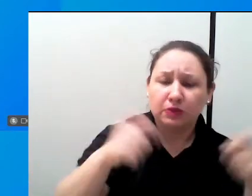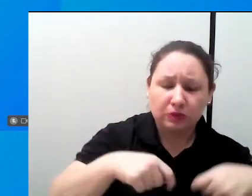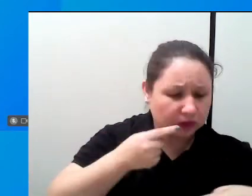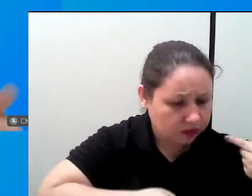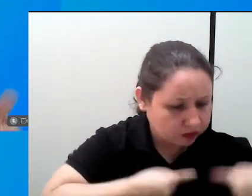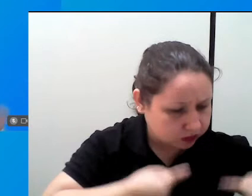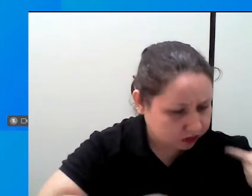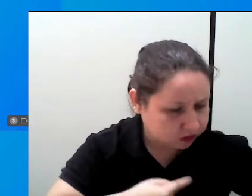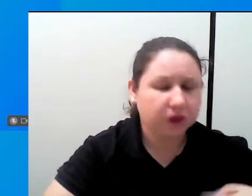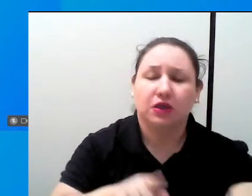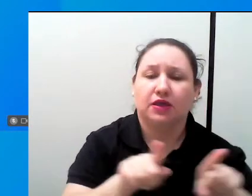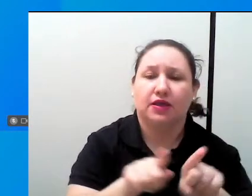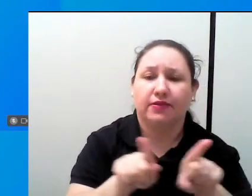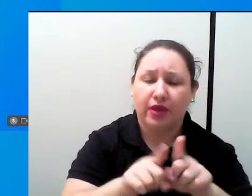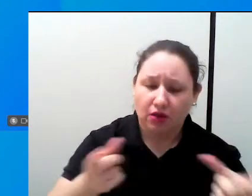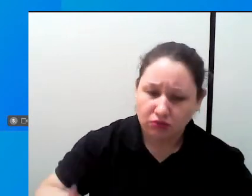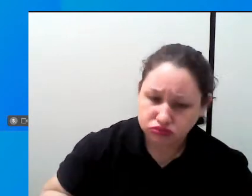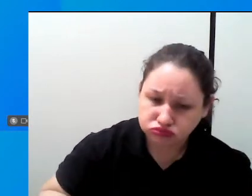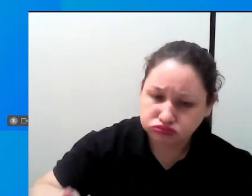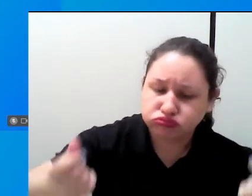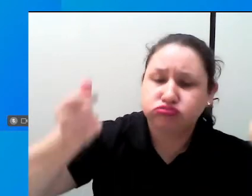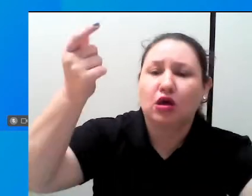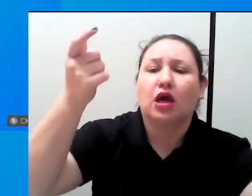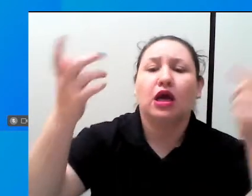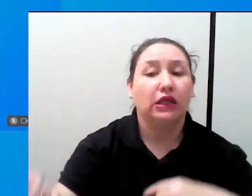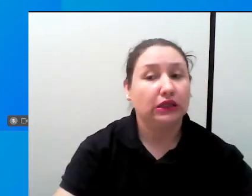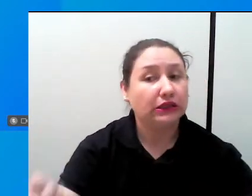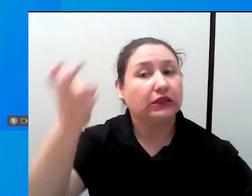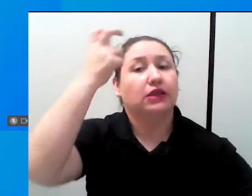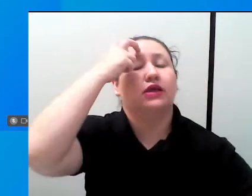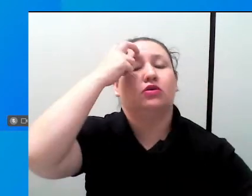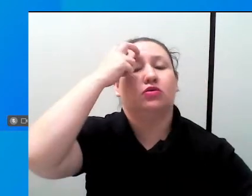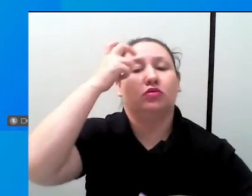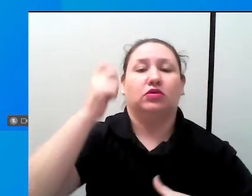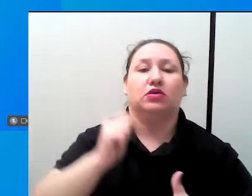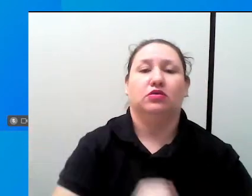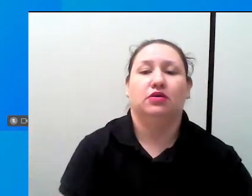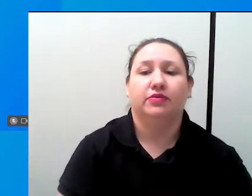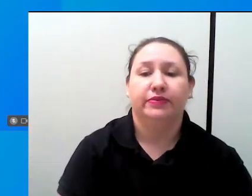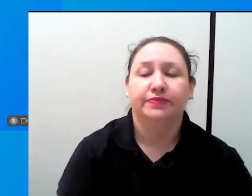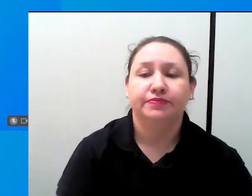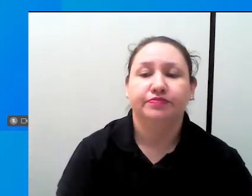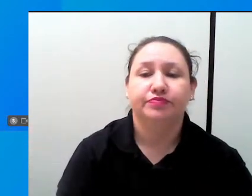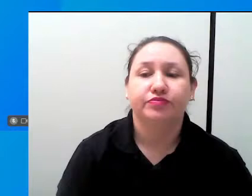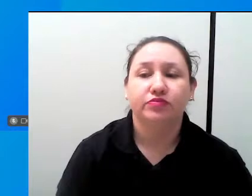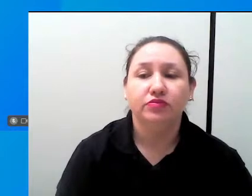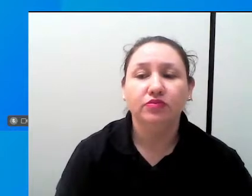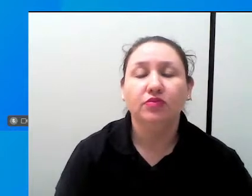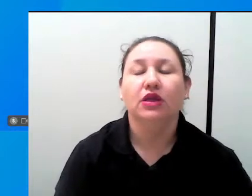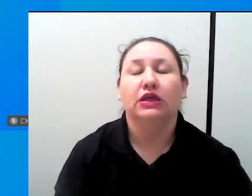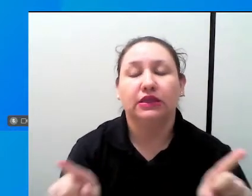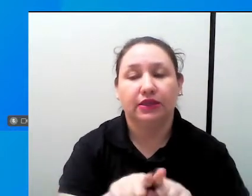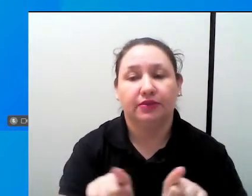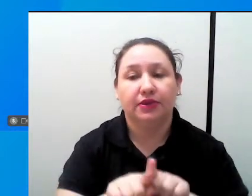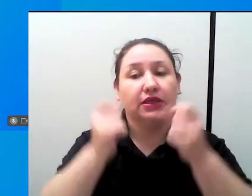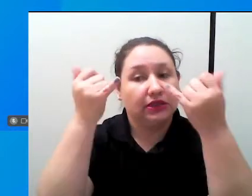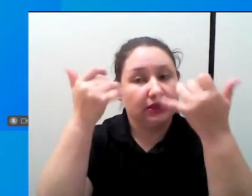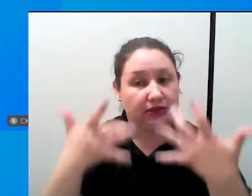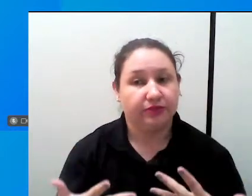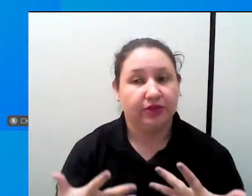econômicas, intelectuais. Nesse aspecto, a educação, segundo Paulo Freire, é